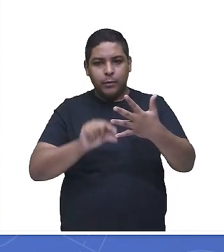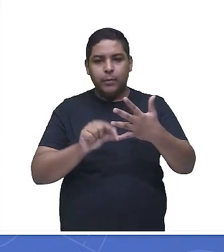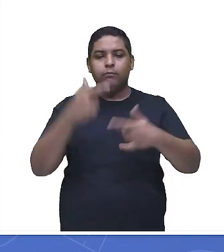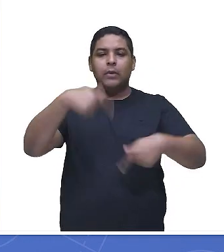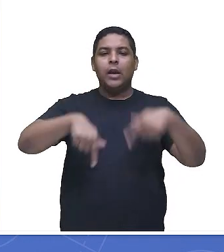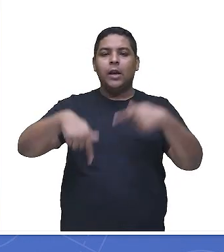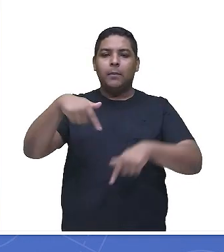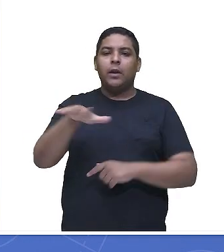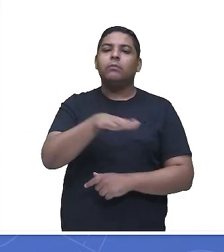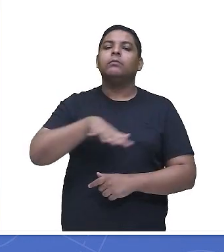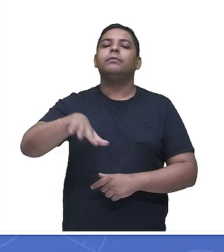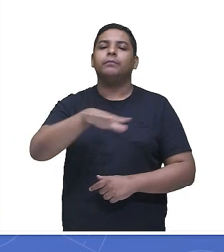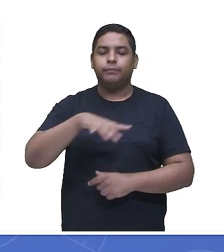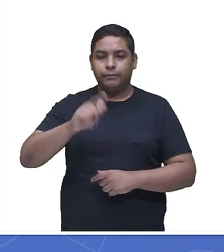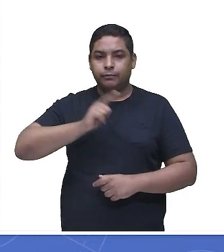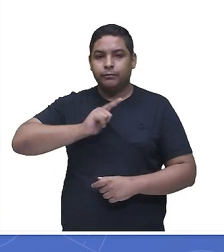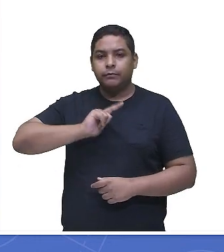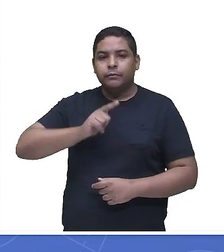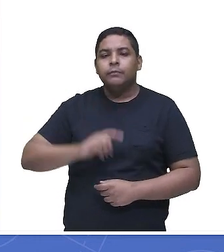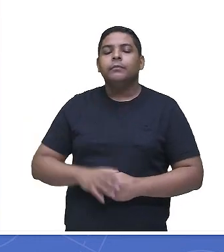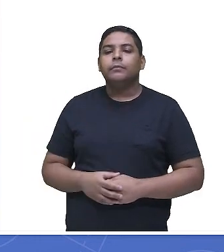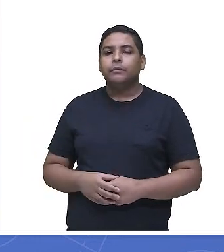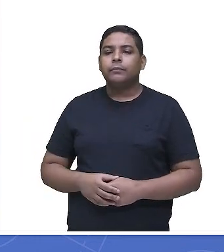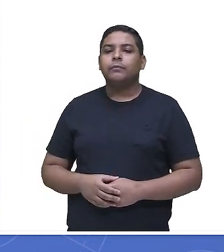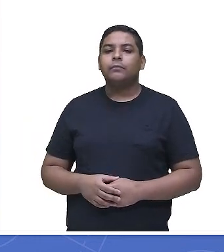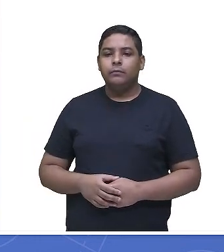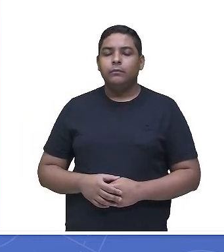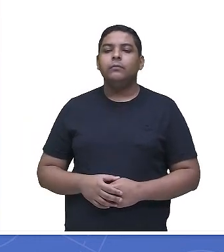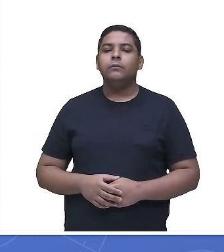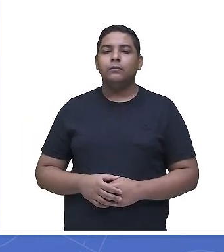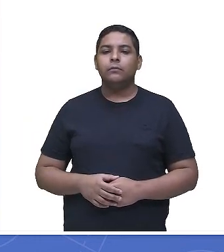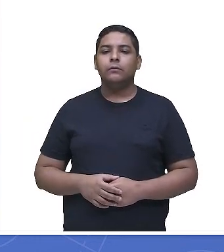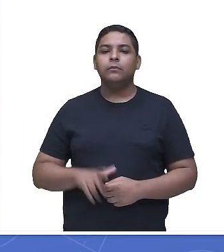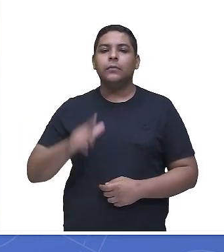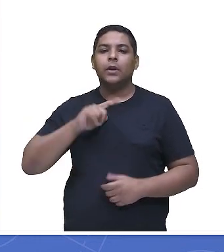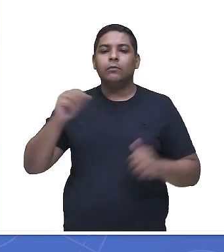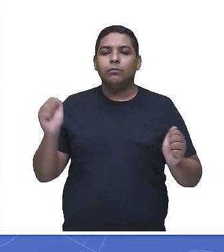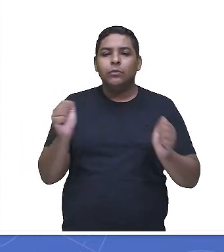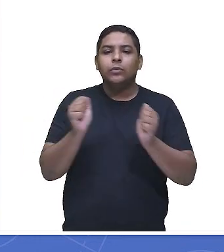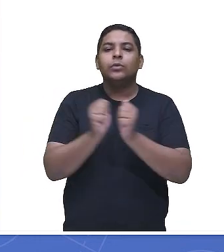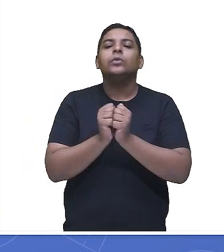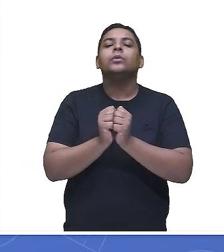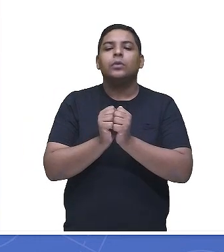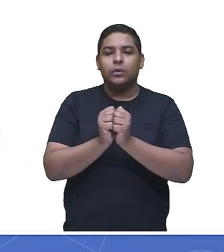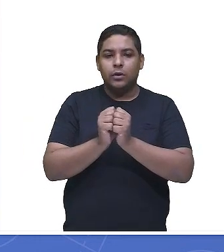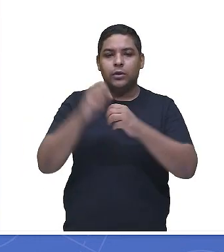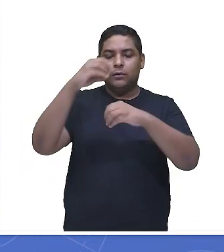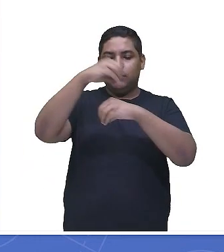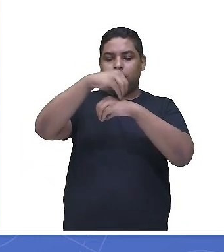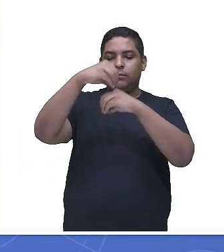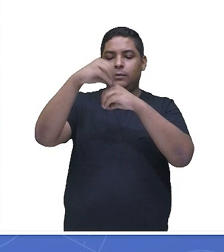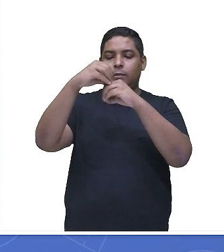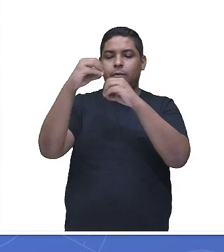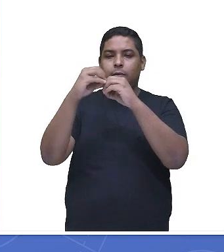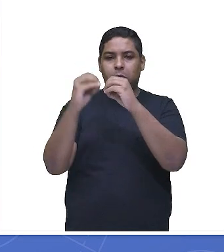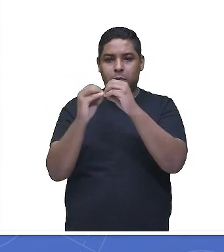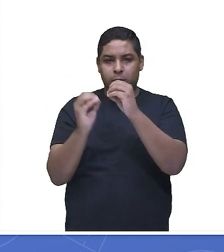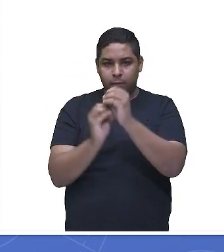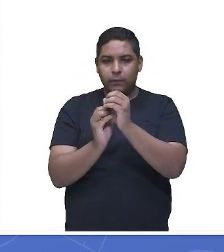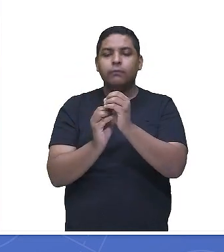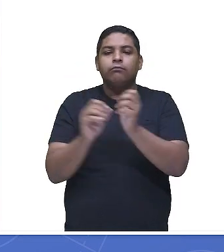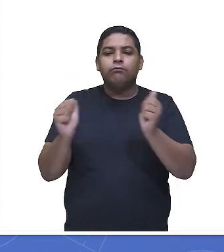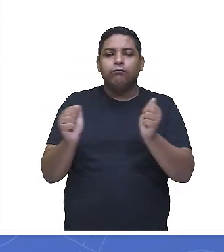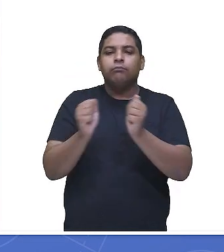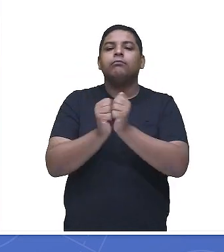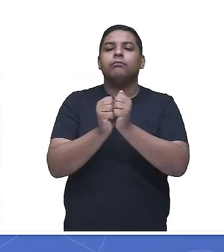Representando aqui os nossos átomos. Só que os átomos, eles se unem e formam as, pá, as moléculas, ok? Cada